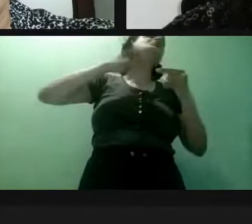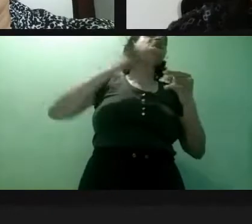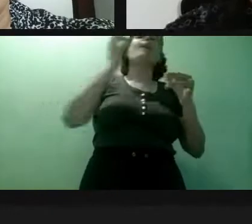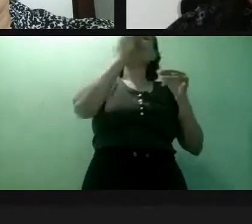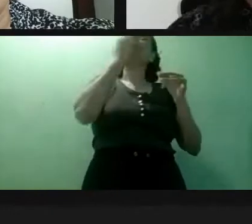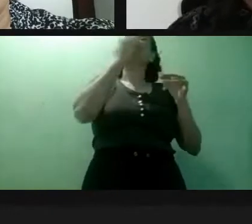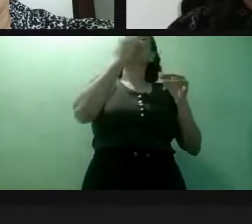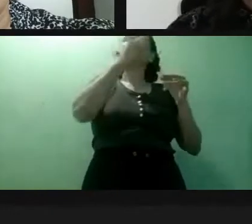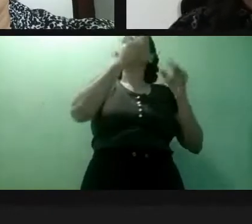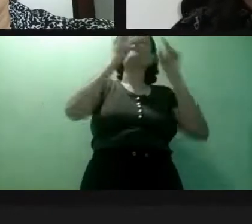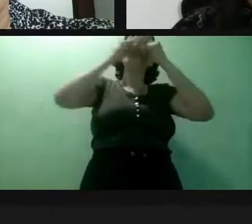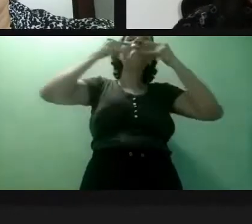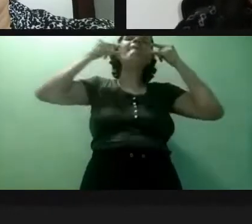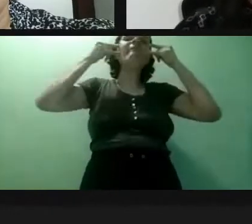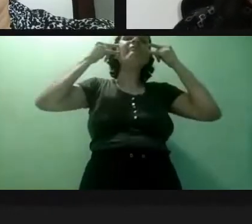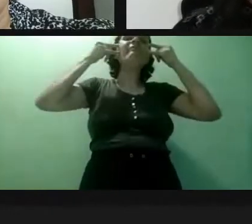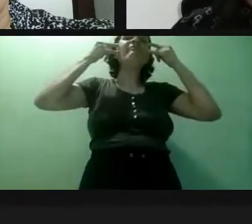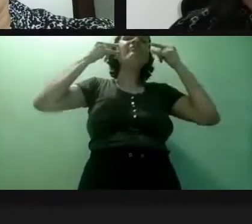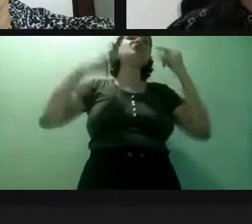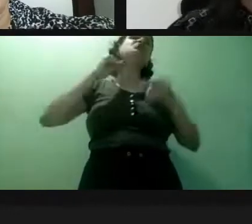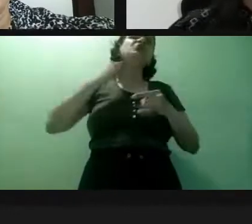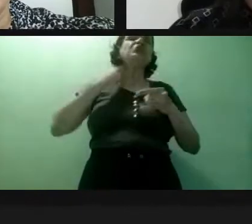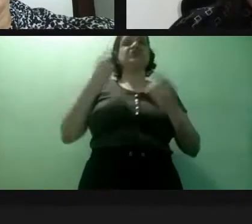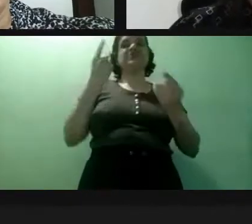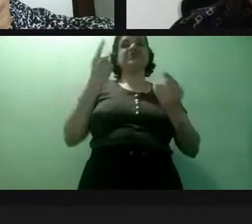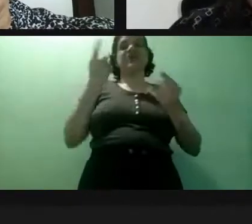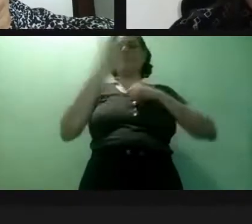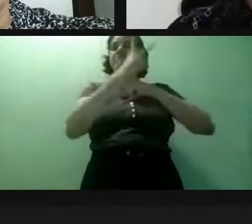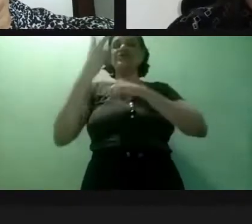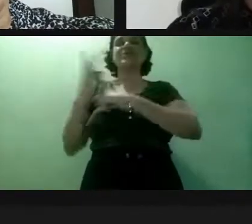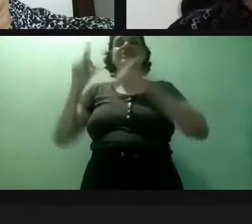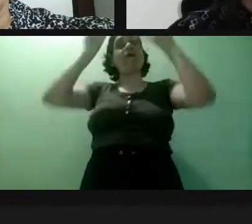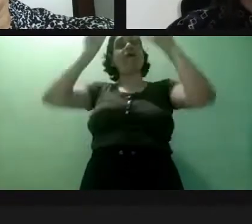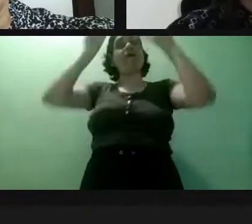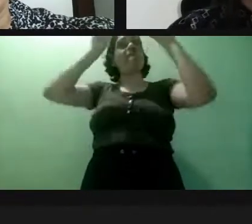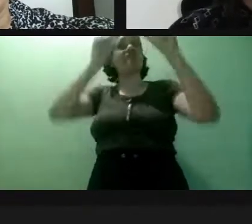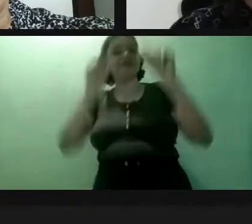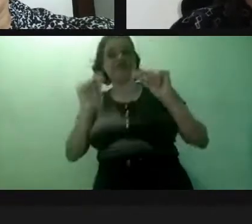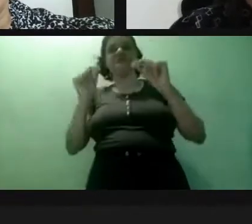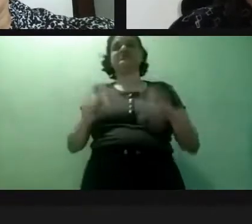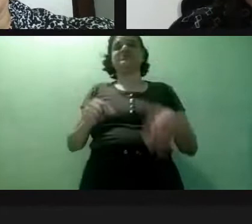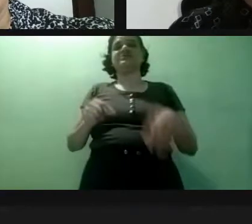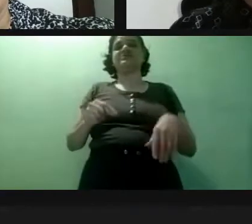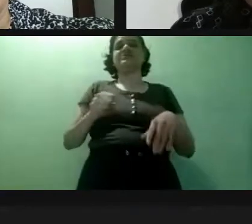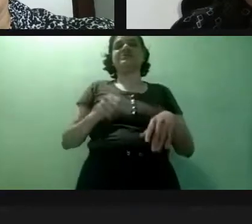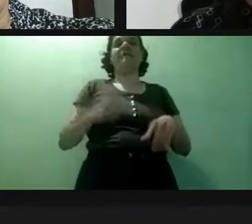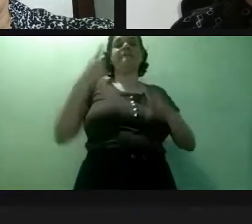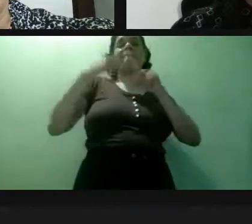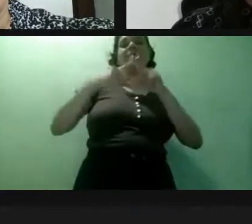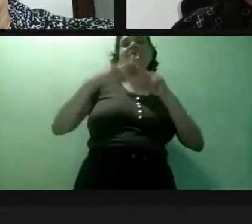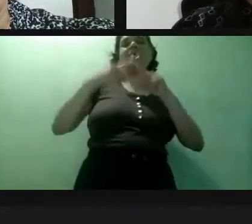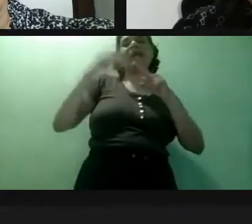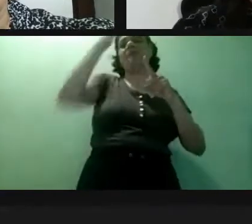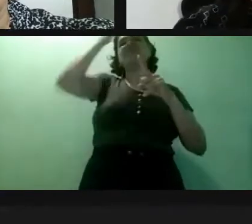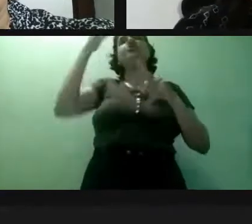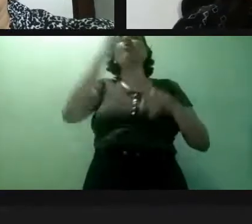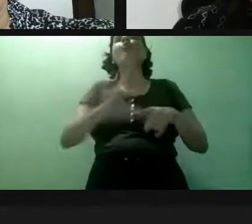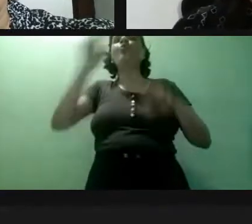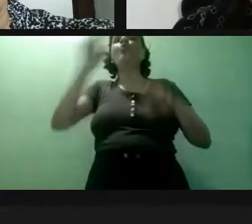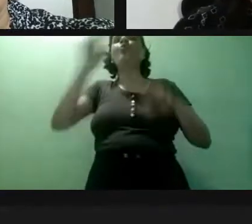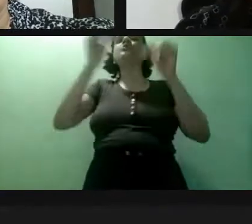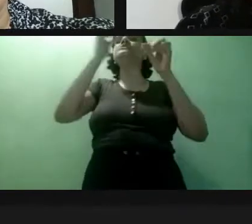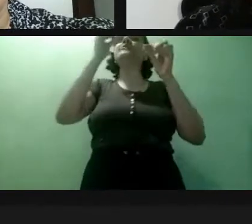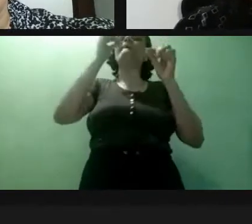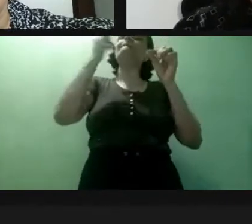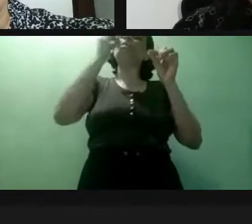perde a eficiência assim. Até porque não tem tanta necessidade, né, utilizar maquiagem usando máscara,